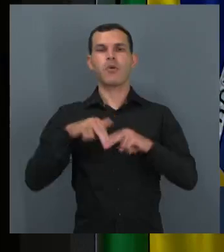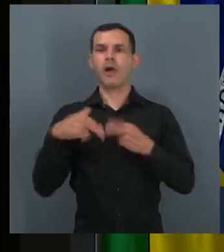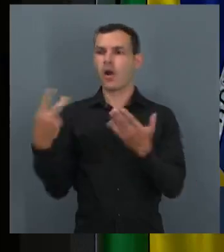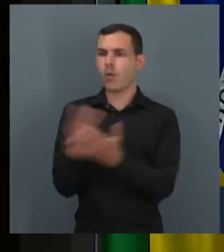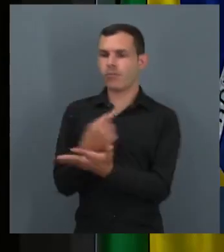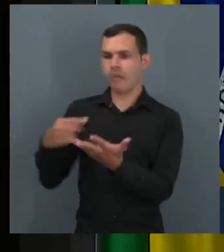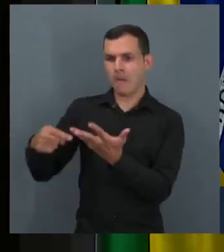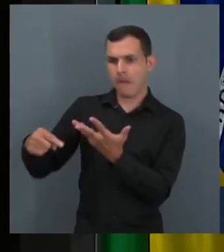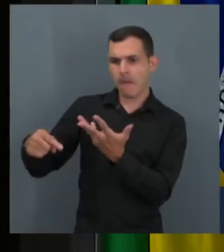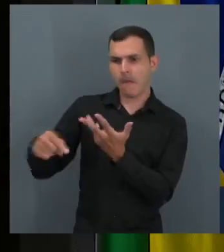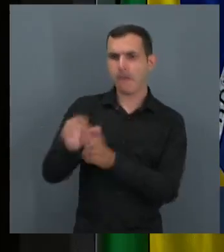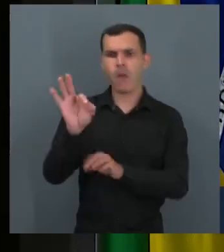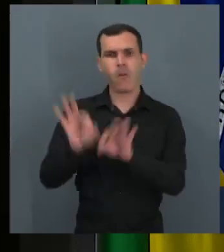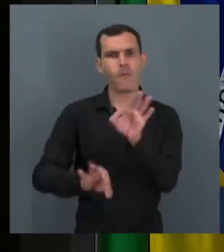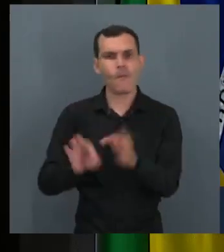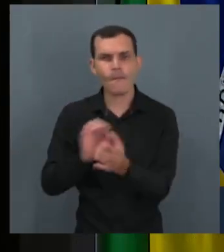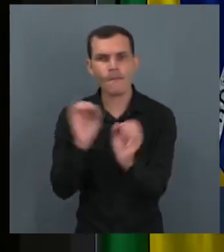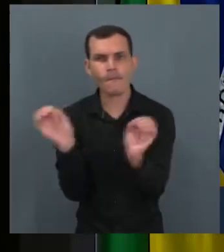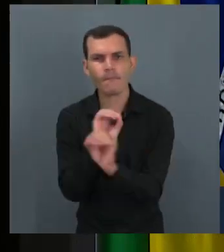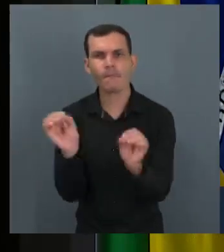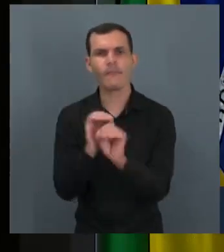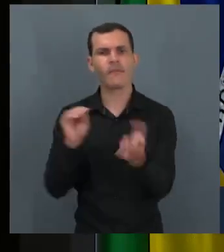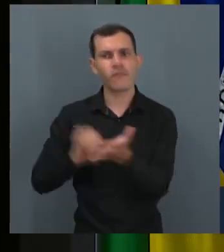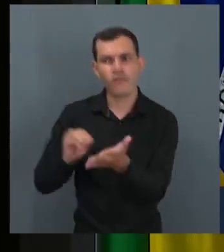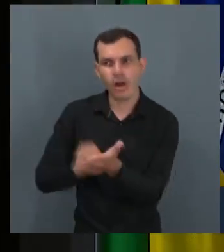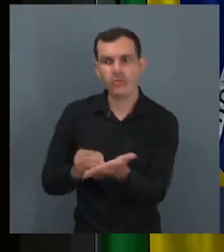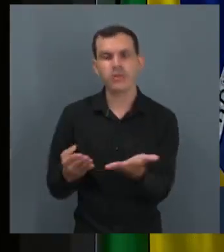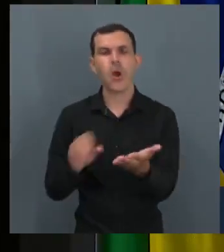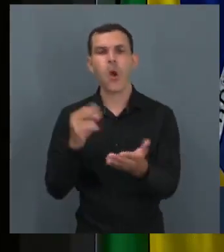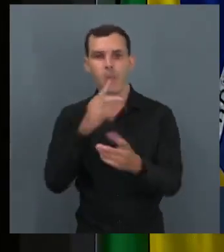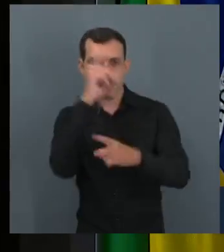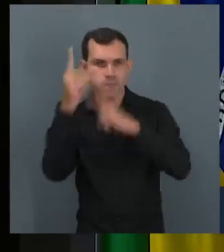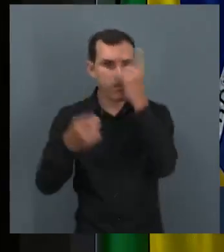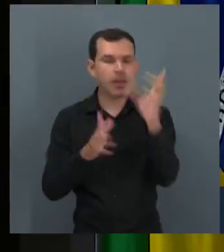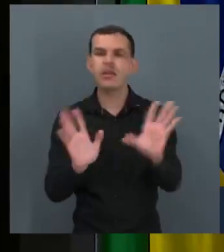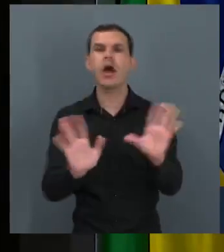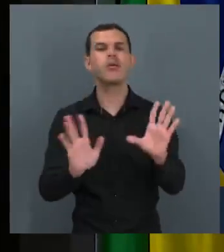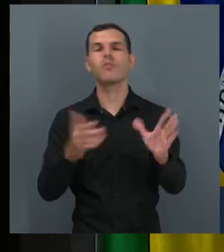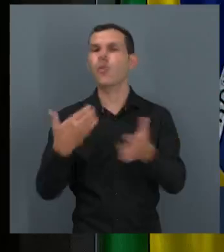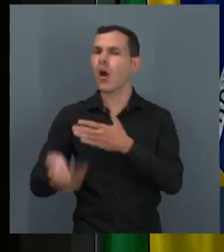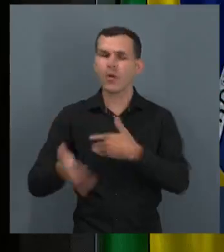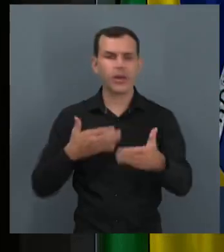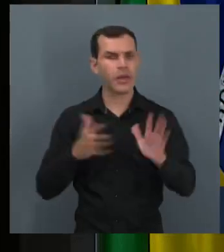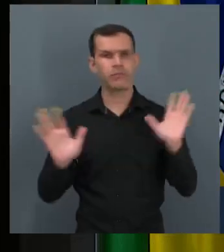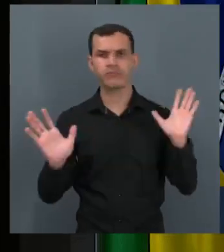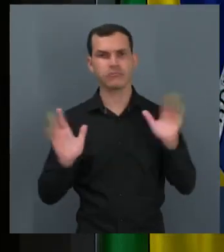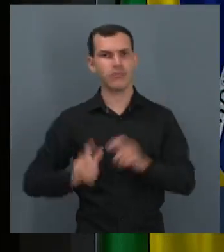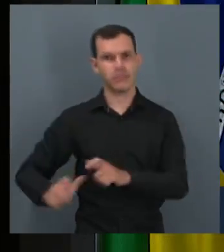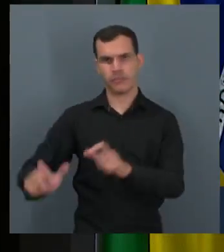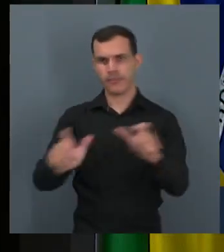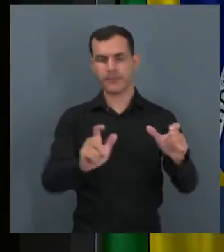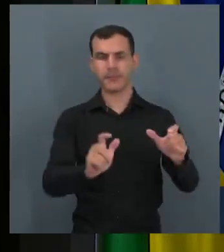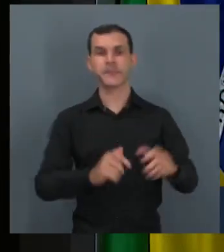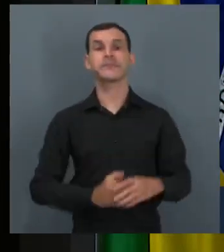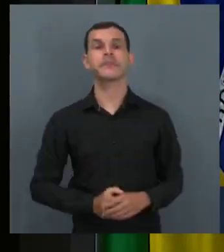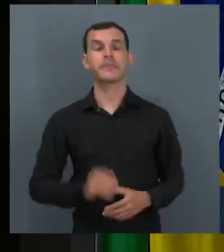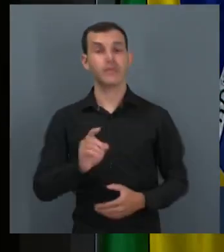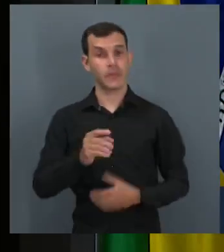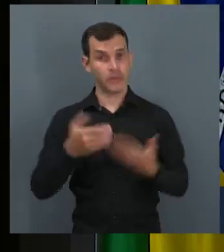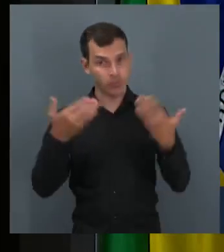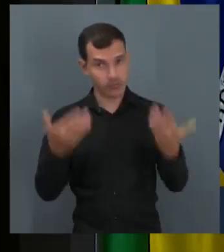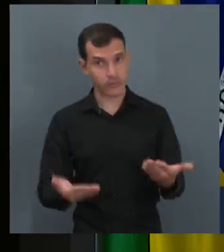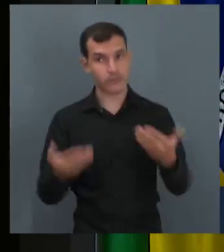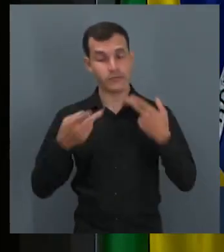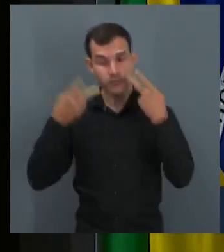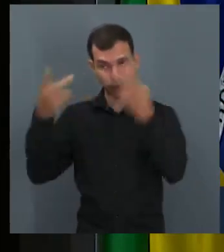ou arbitrariedades. Venham de onde vierem. Então, essa visita à